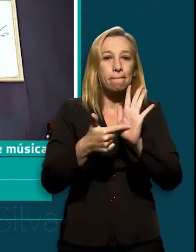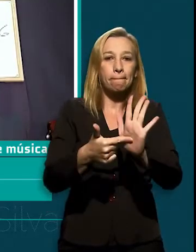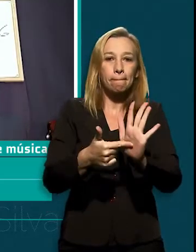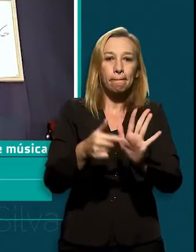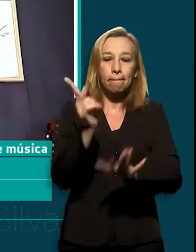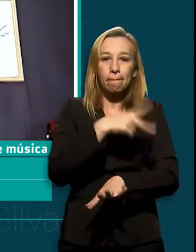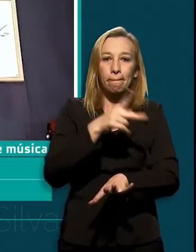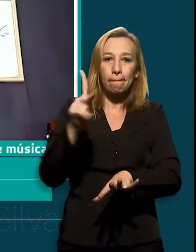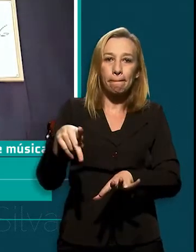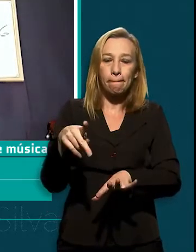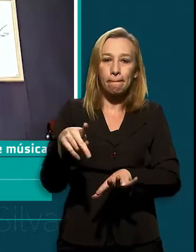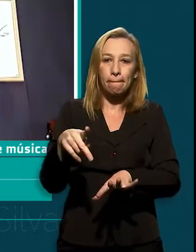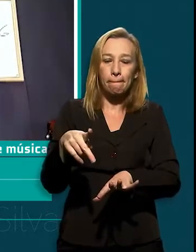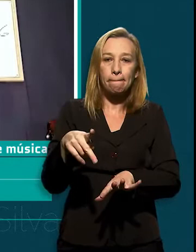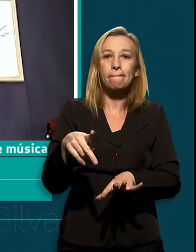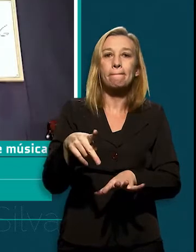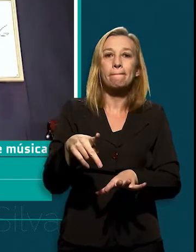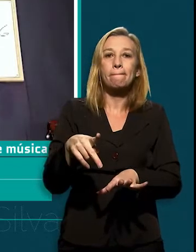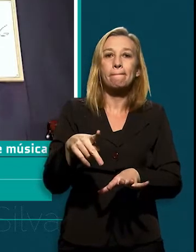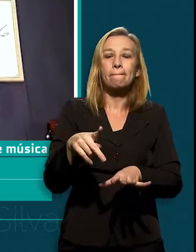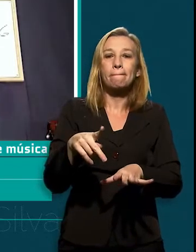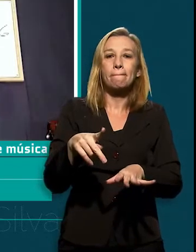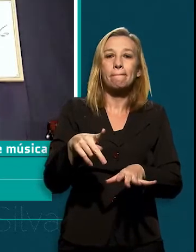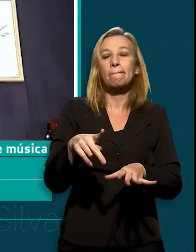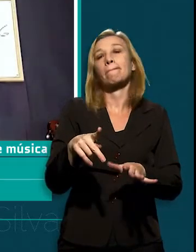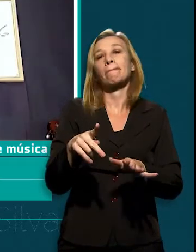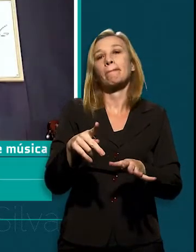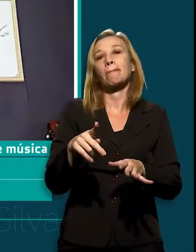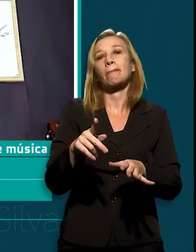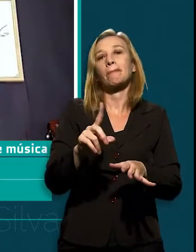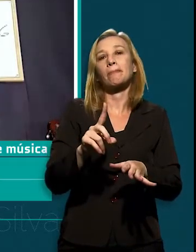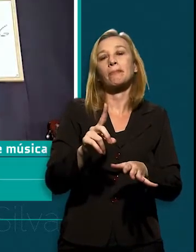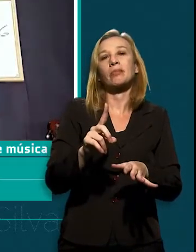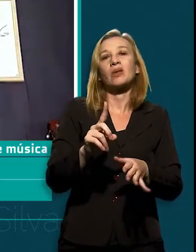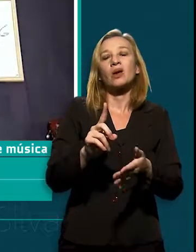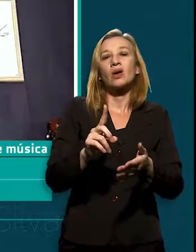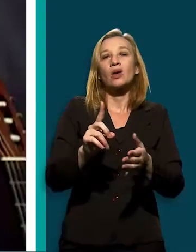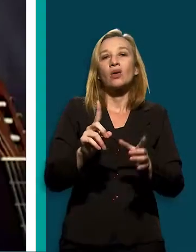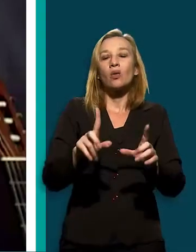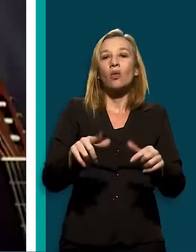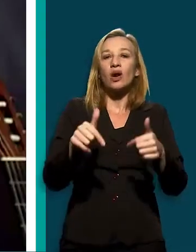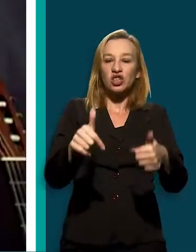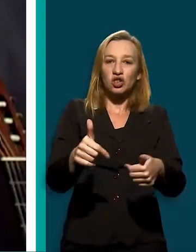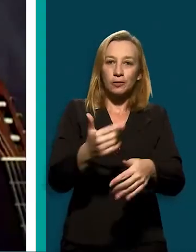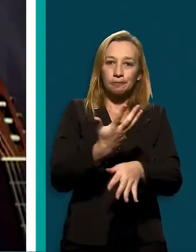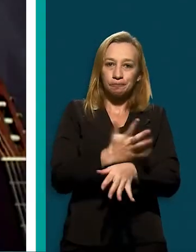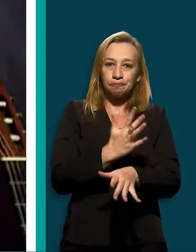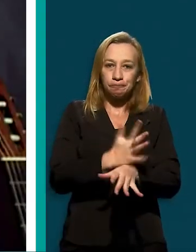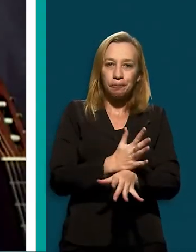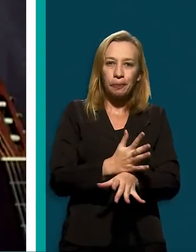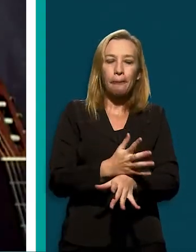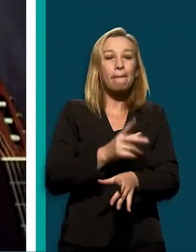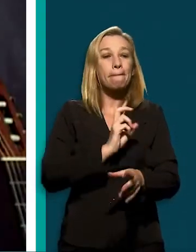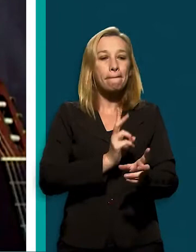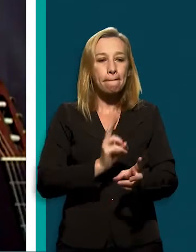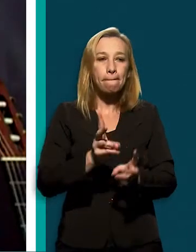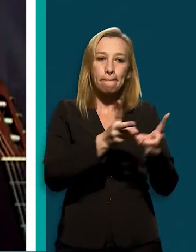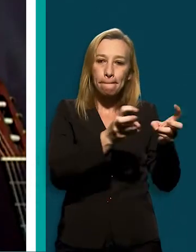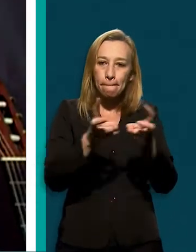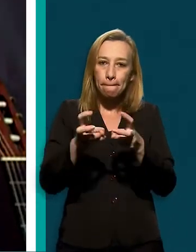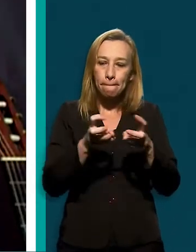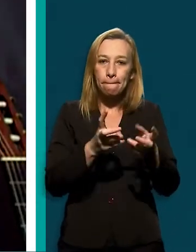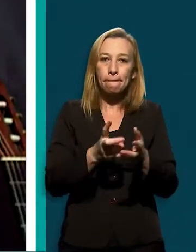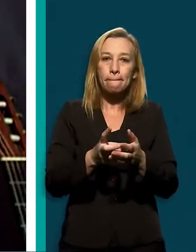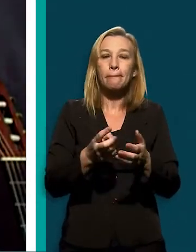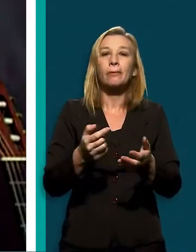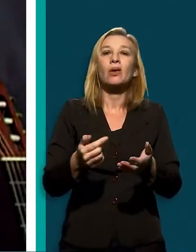para o professor a questão da evolução, né? Sem a questão da prática. Com isso, eu sempre penso do seguinte, eu sempre costumo